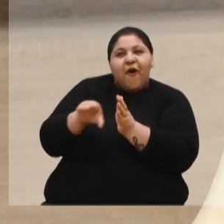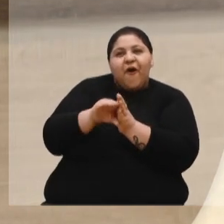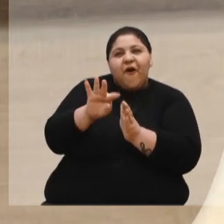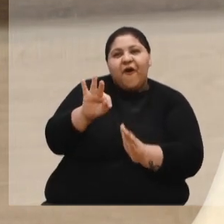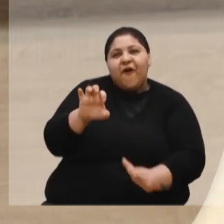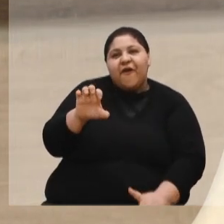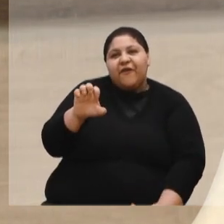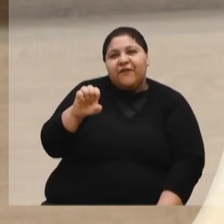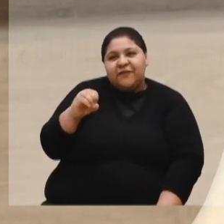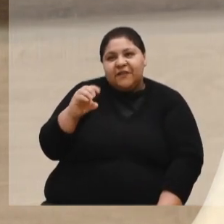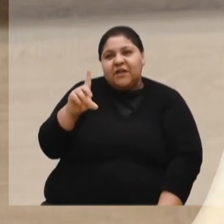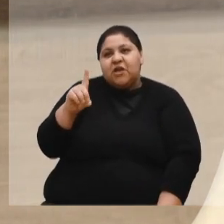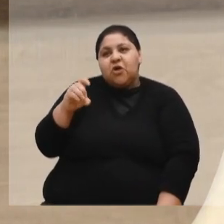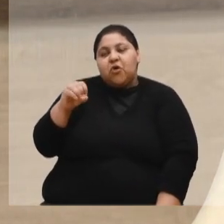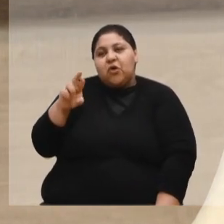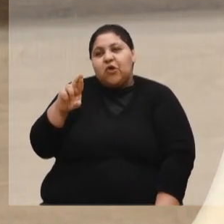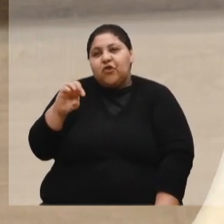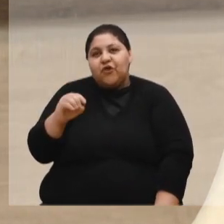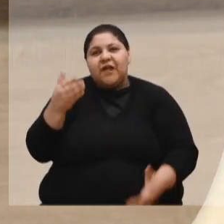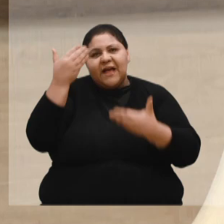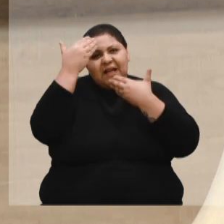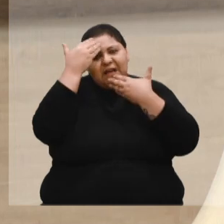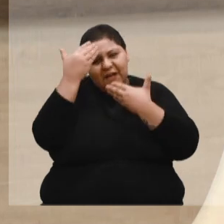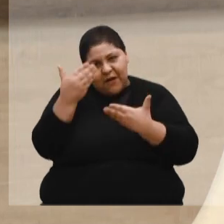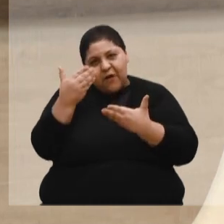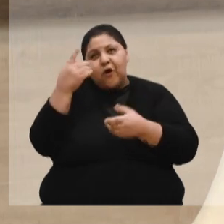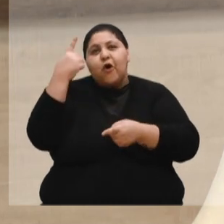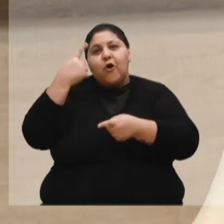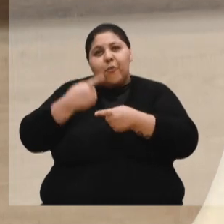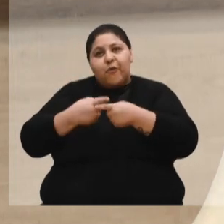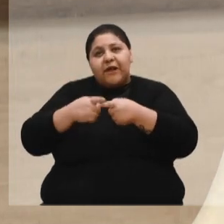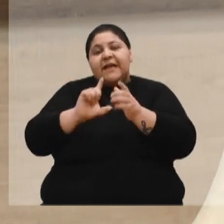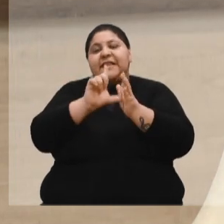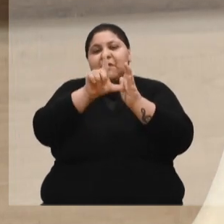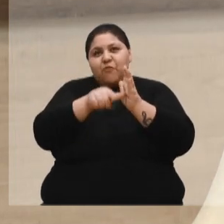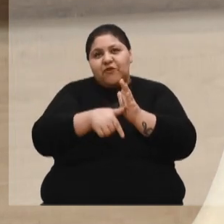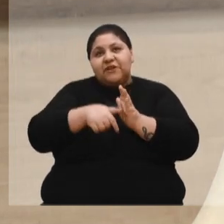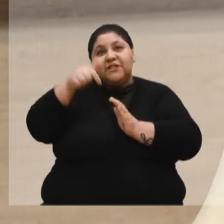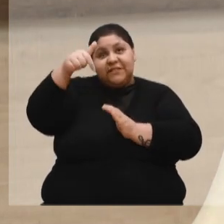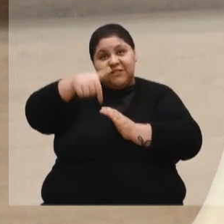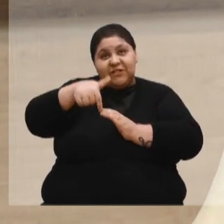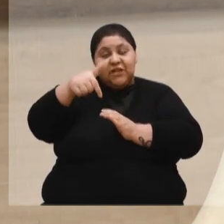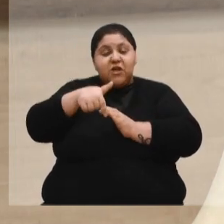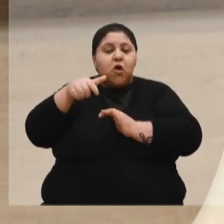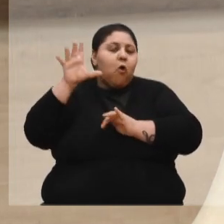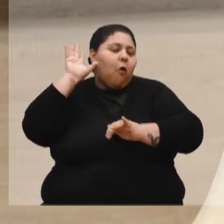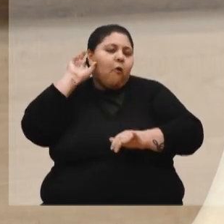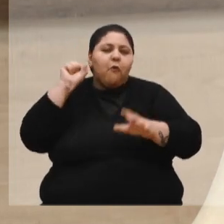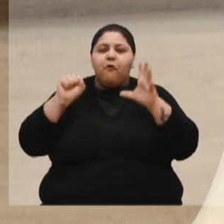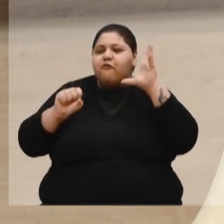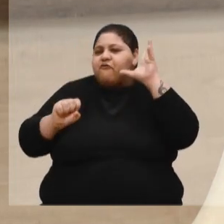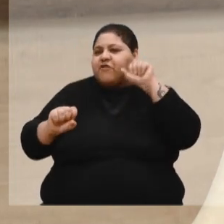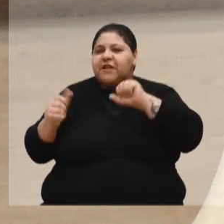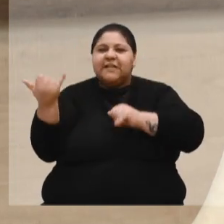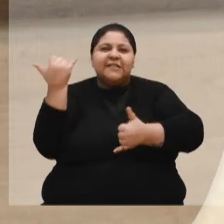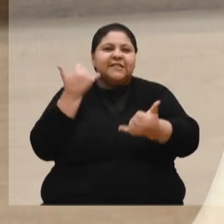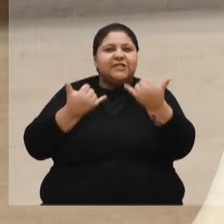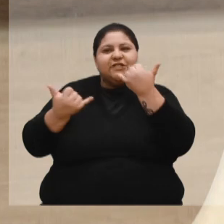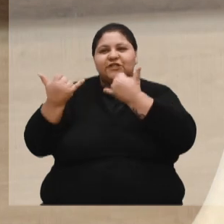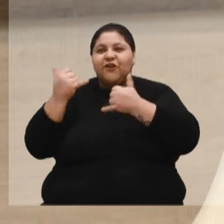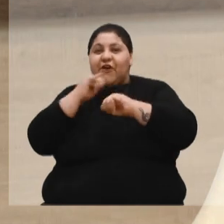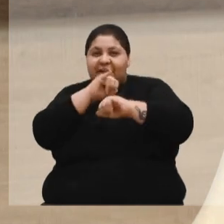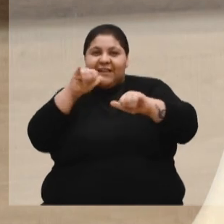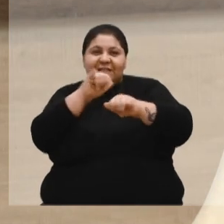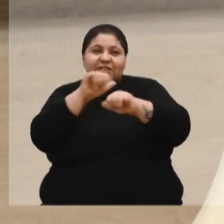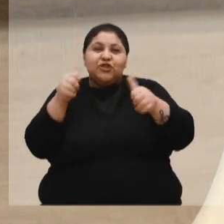Teodora e a gente agradece essa oportunidade porque logo, logo ela também vai estar aqui ouvindo muitas histórias e talvez